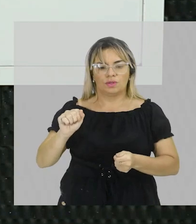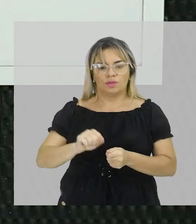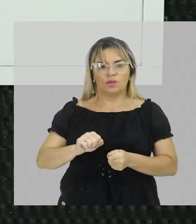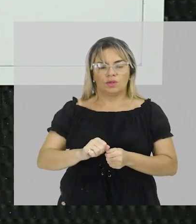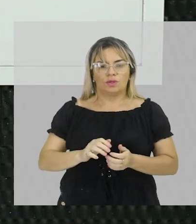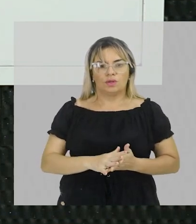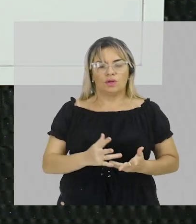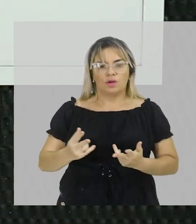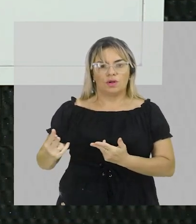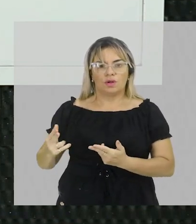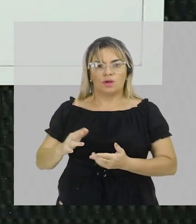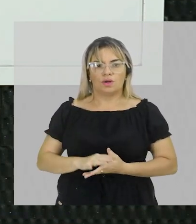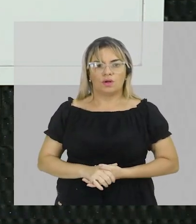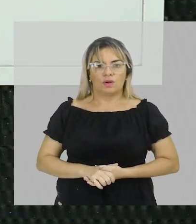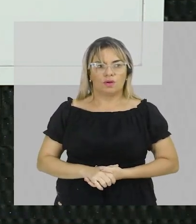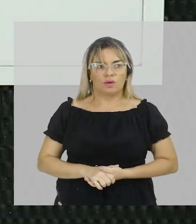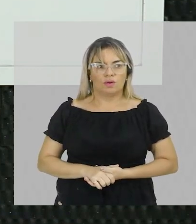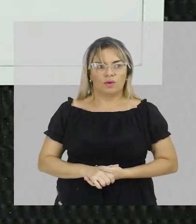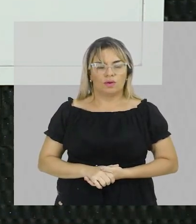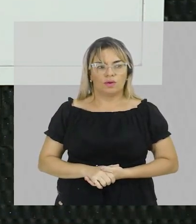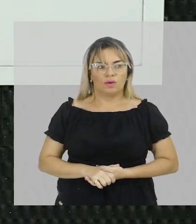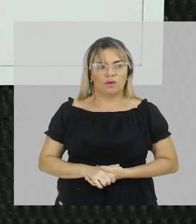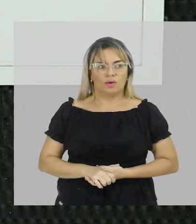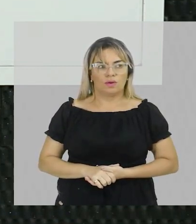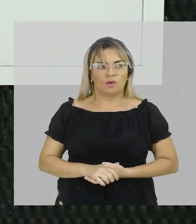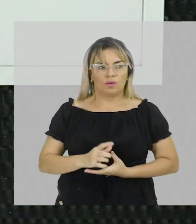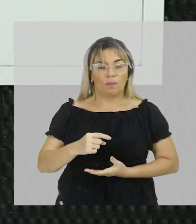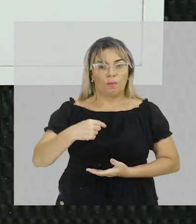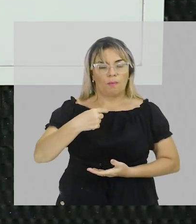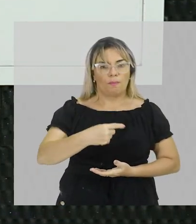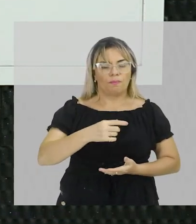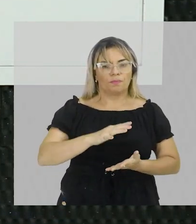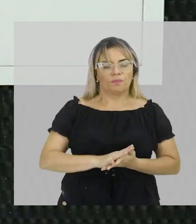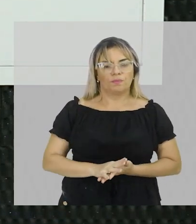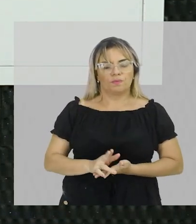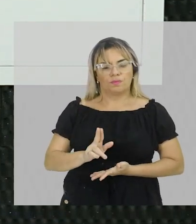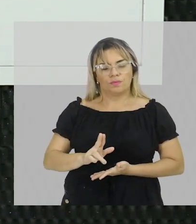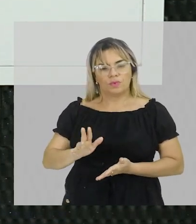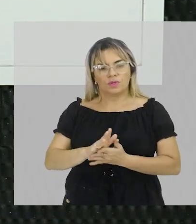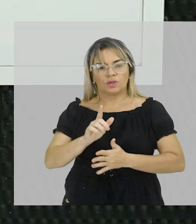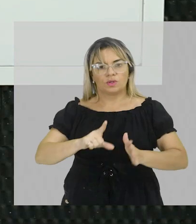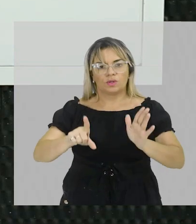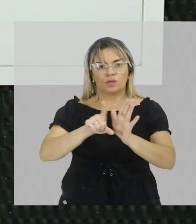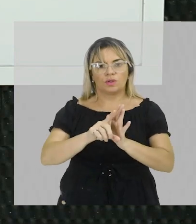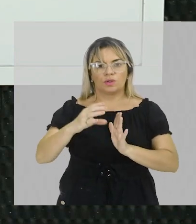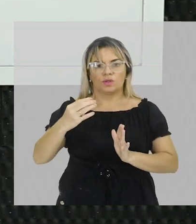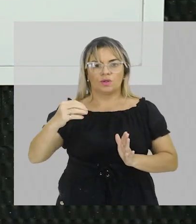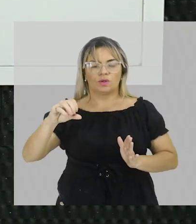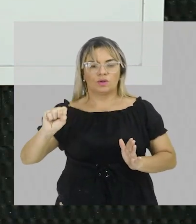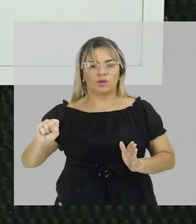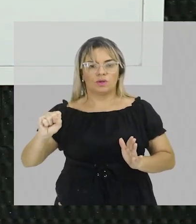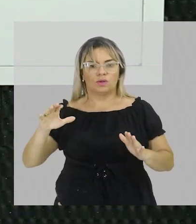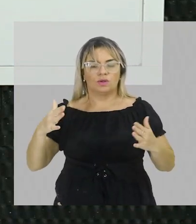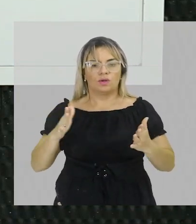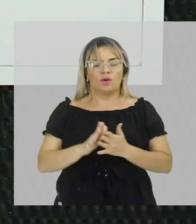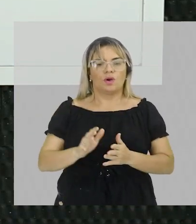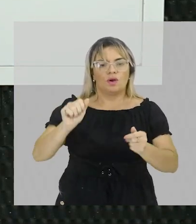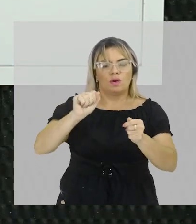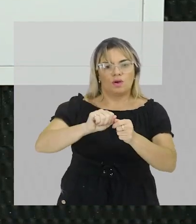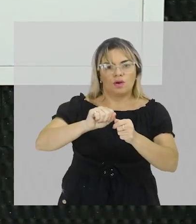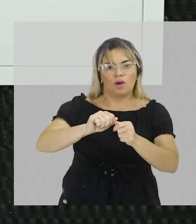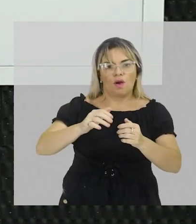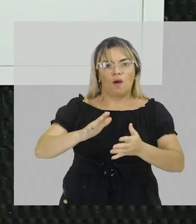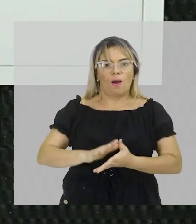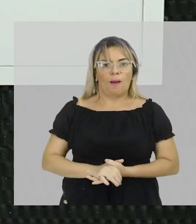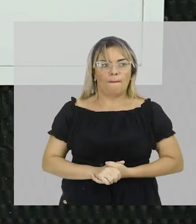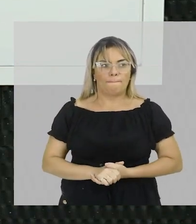mesma coisa do outro lado. Vou aplicar também a lei dos cossenos. Olha, se eu fizer isso, eu vou ter o